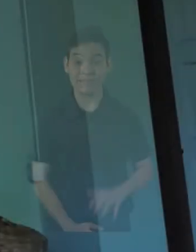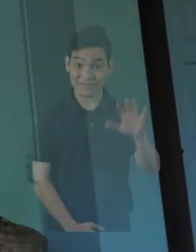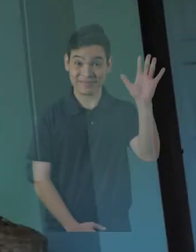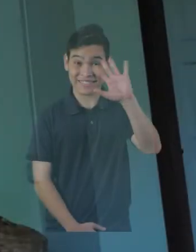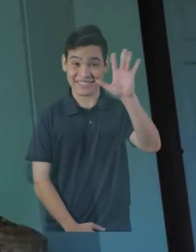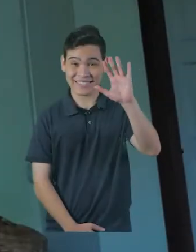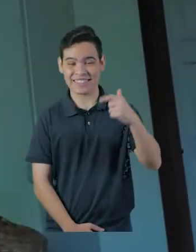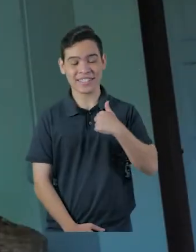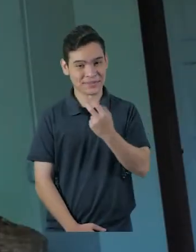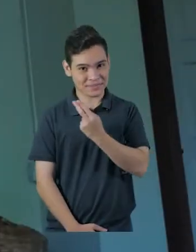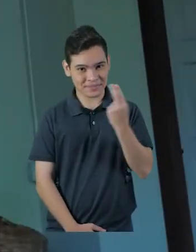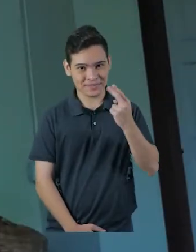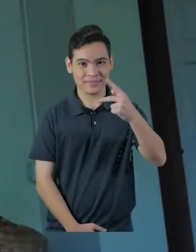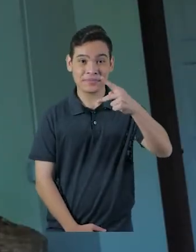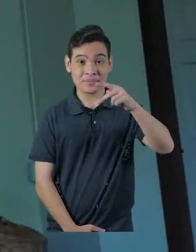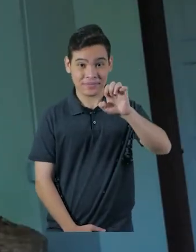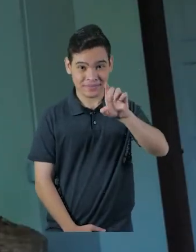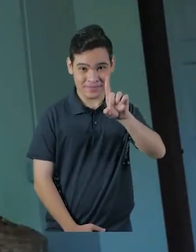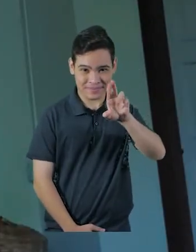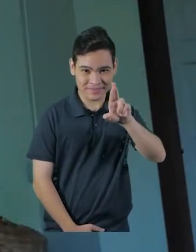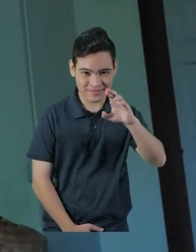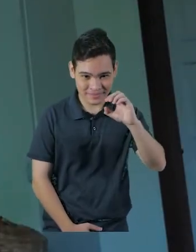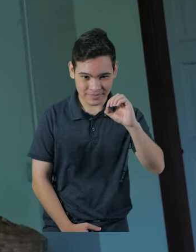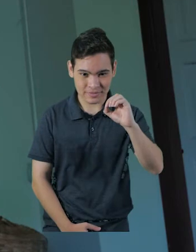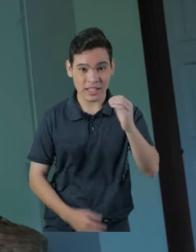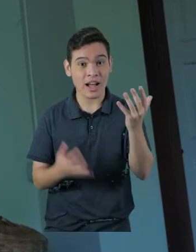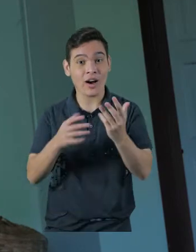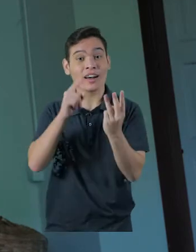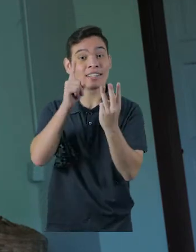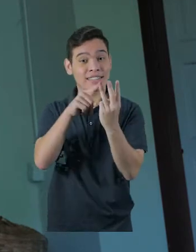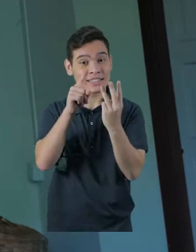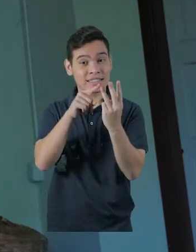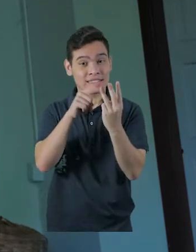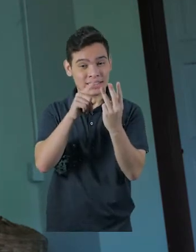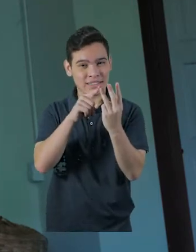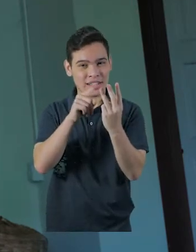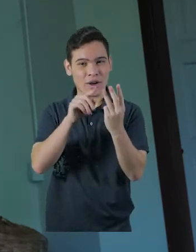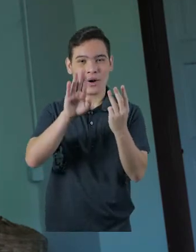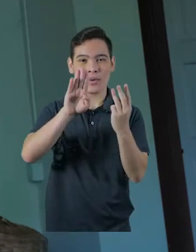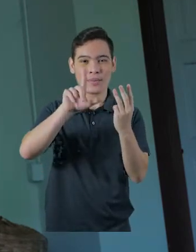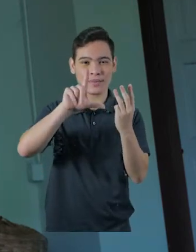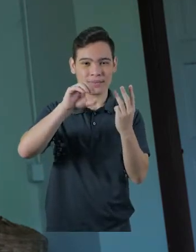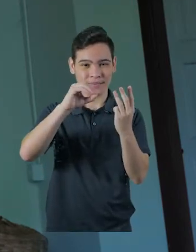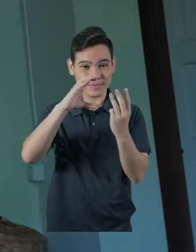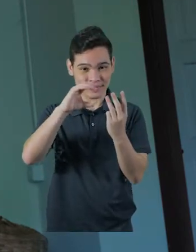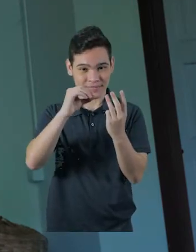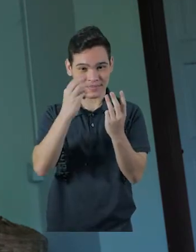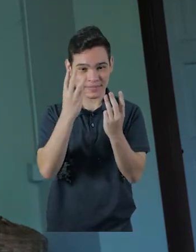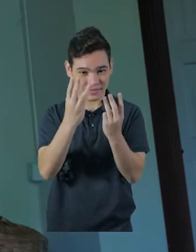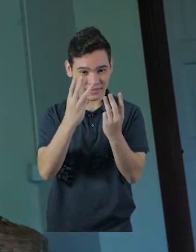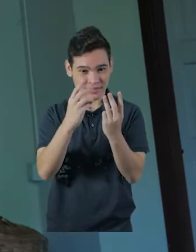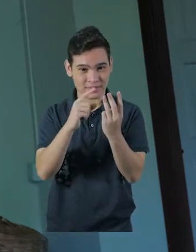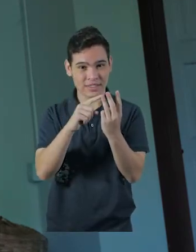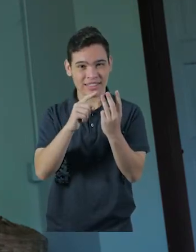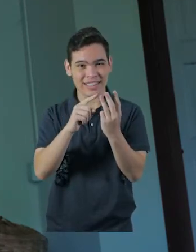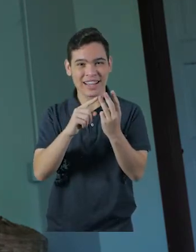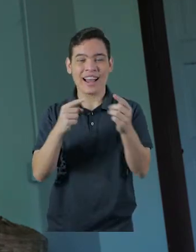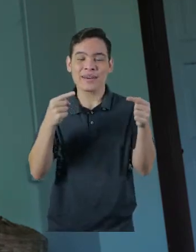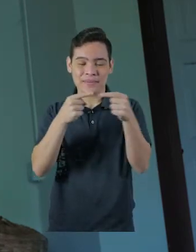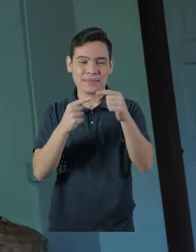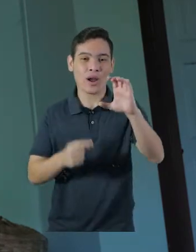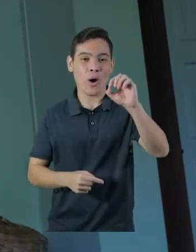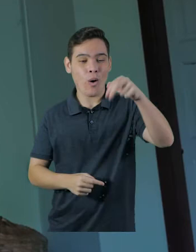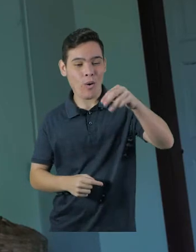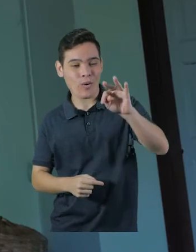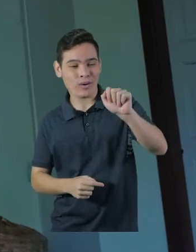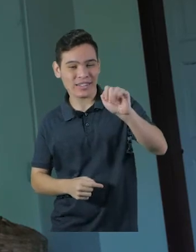Olá, eu sou o Pedro Penuela, esse é o nosso terceiro bloco, a nossa terceira proposta, baseada no contato e improvisação, e